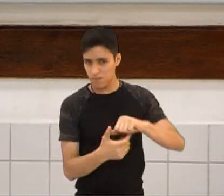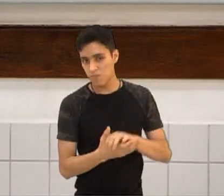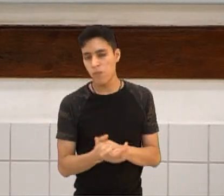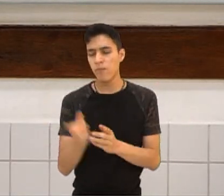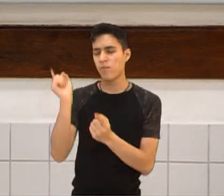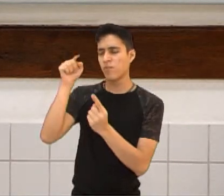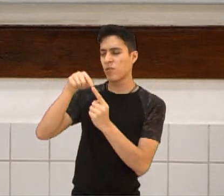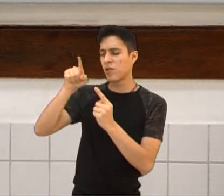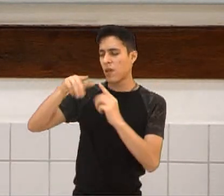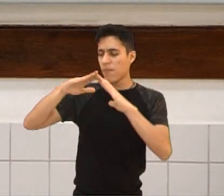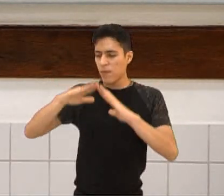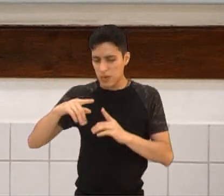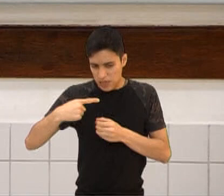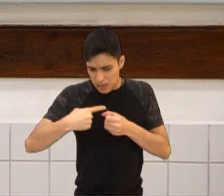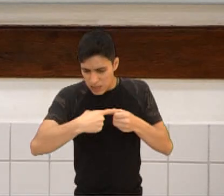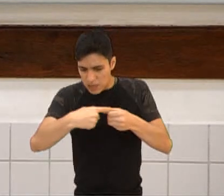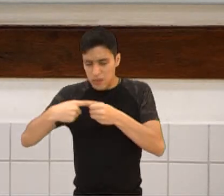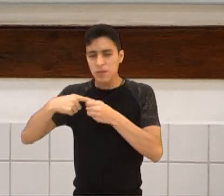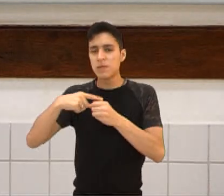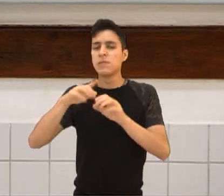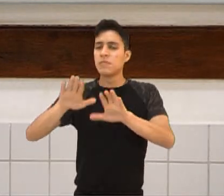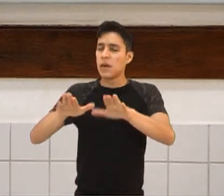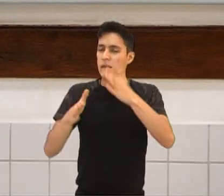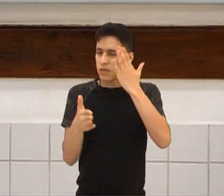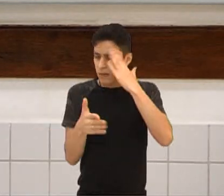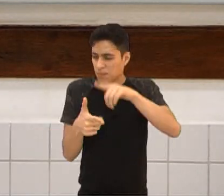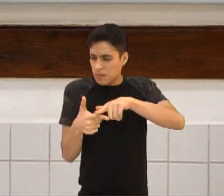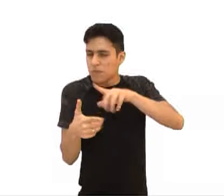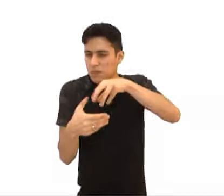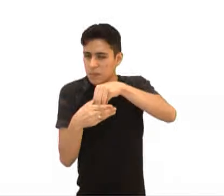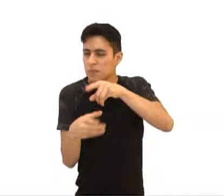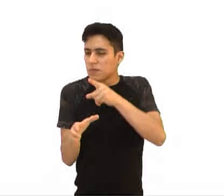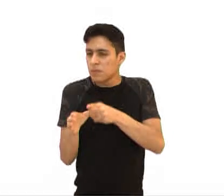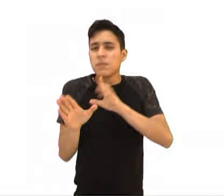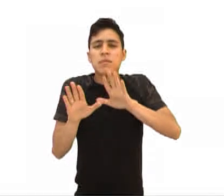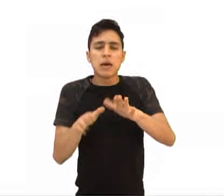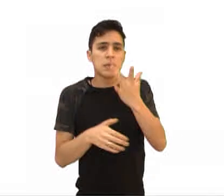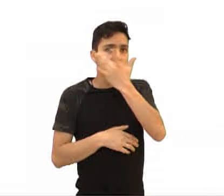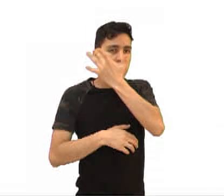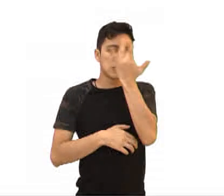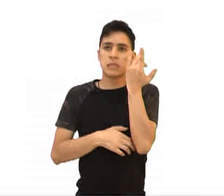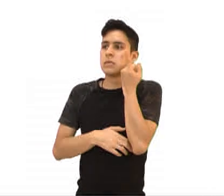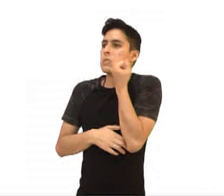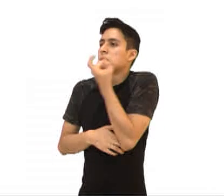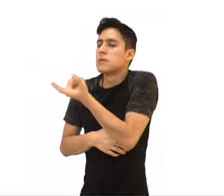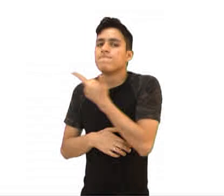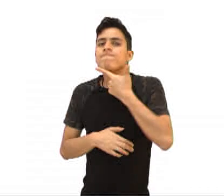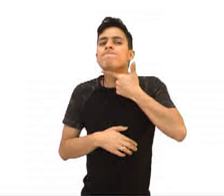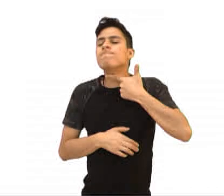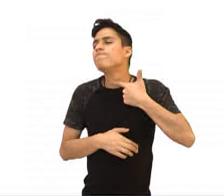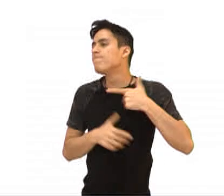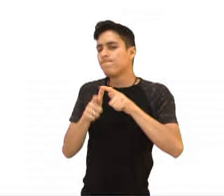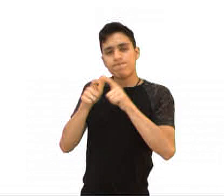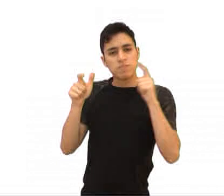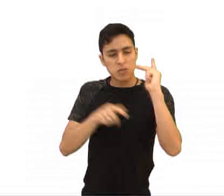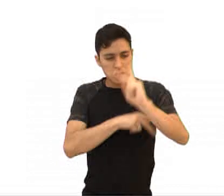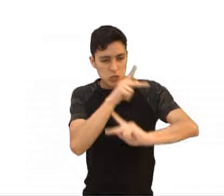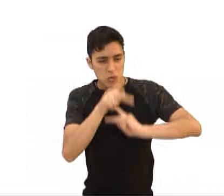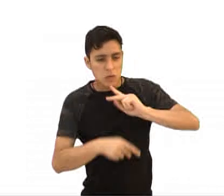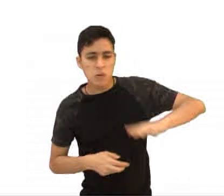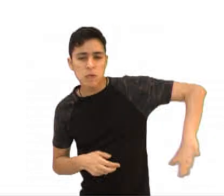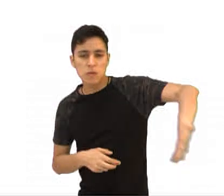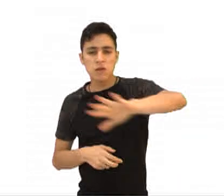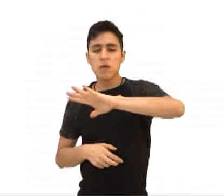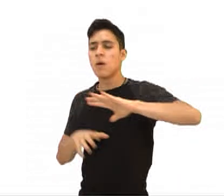mesmo sabendo dos problemas urbanos que nós temos pelo mundo todo, ainda existe essa vontade. A grande parte da população mundial